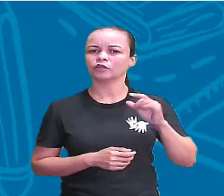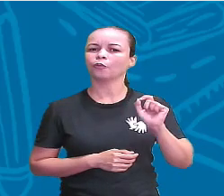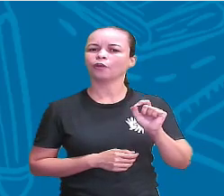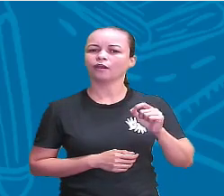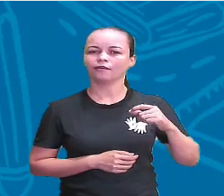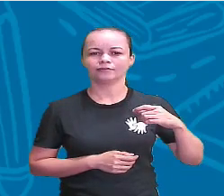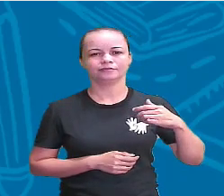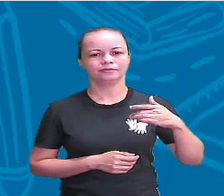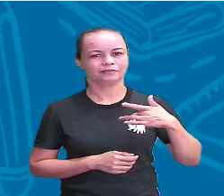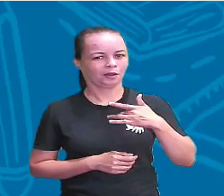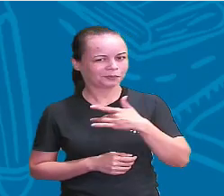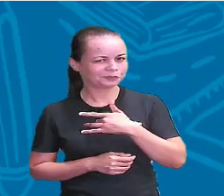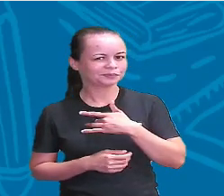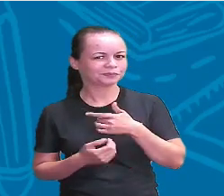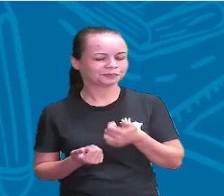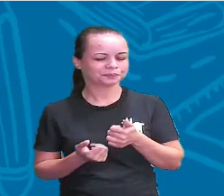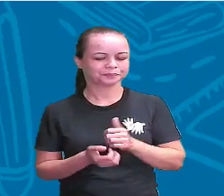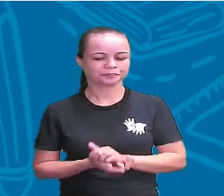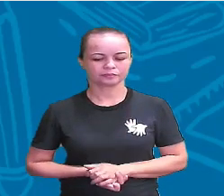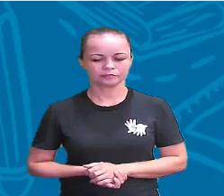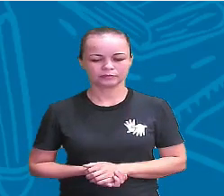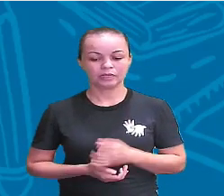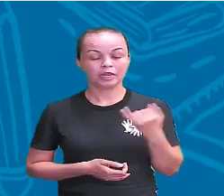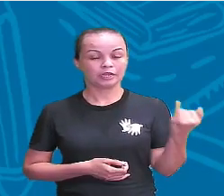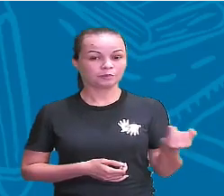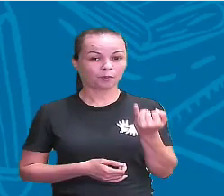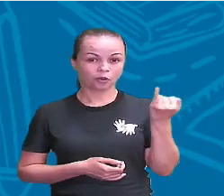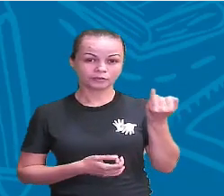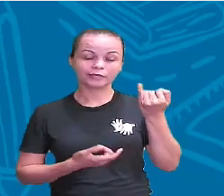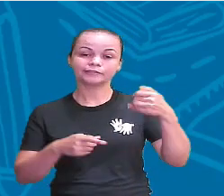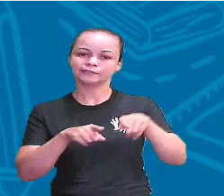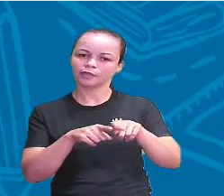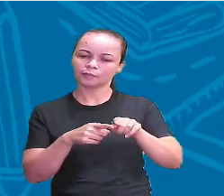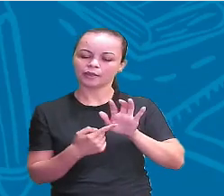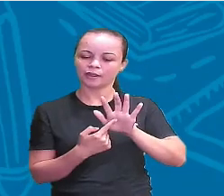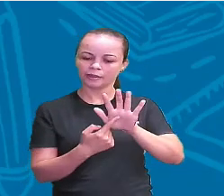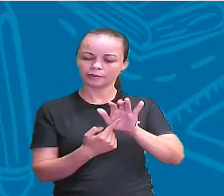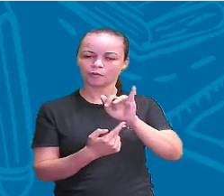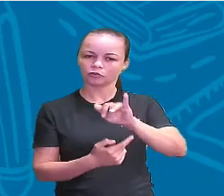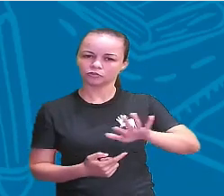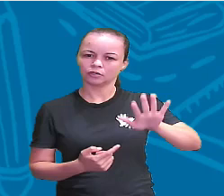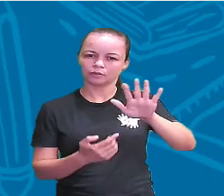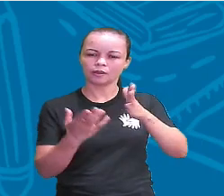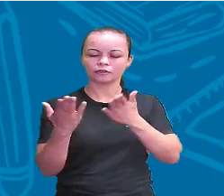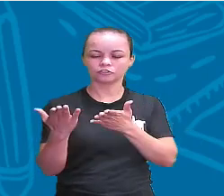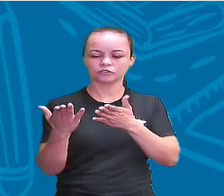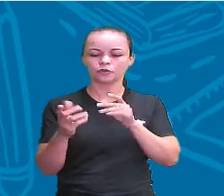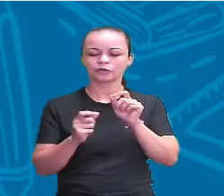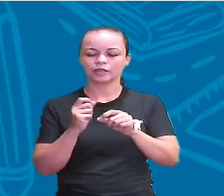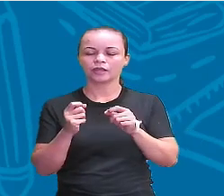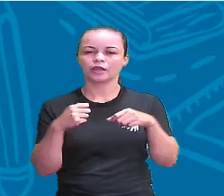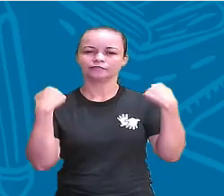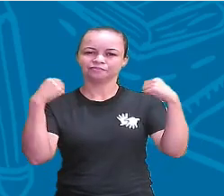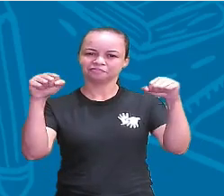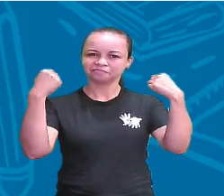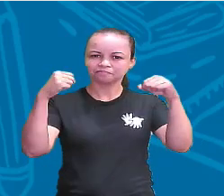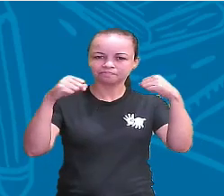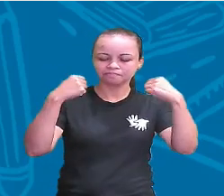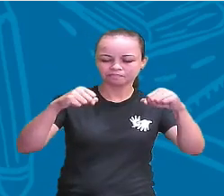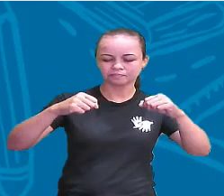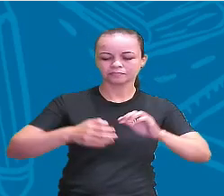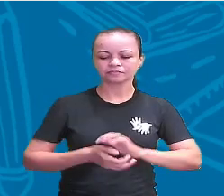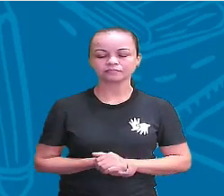Outra questão importantíssima é a prática de atividade física, tá certo? Afinal, o